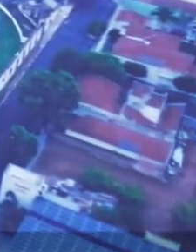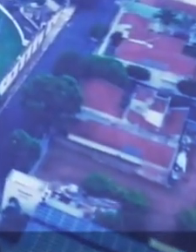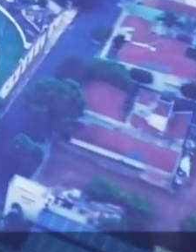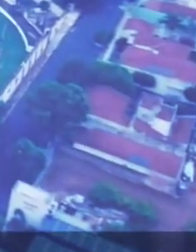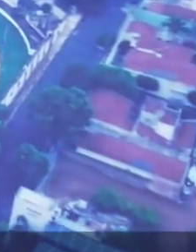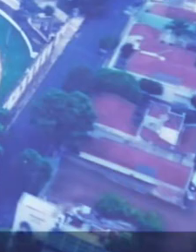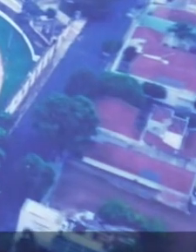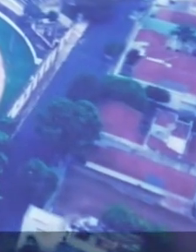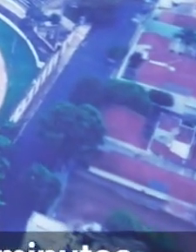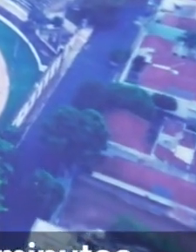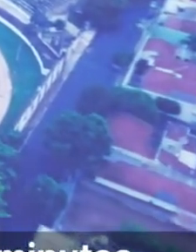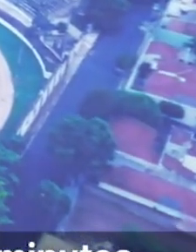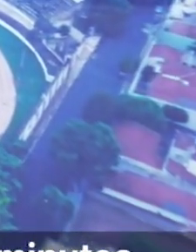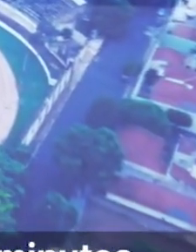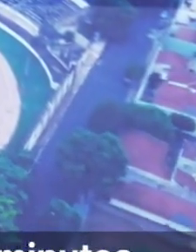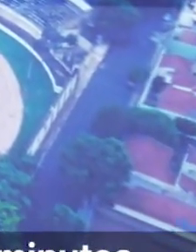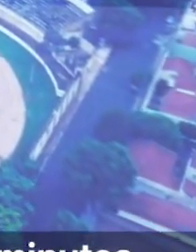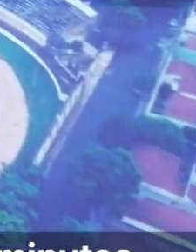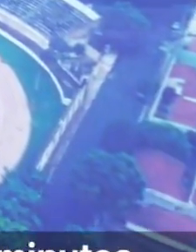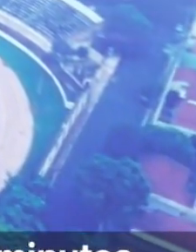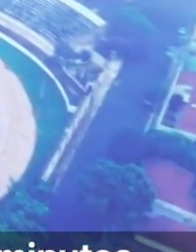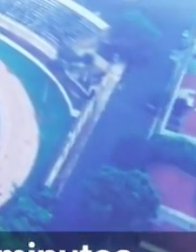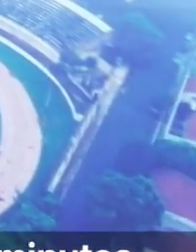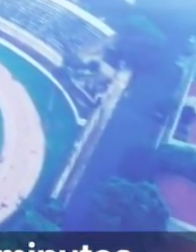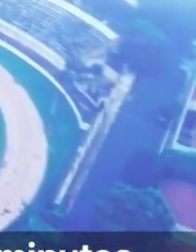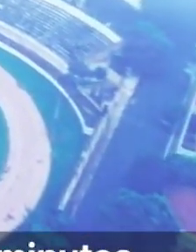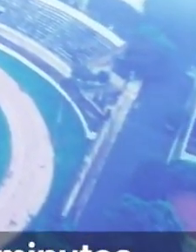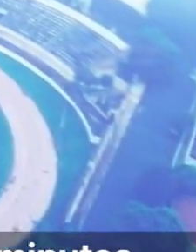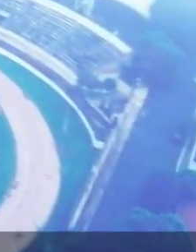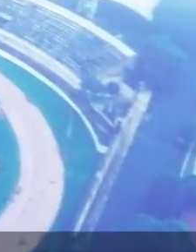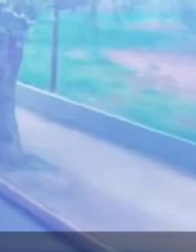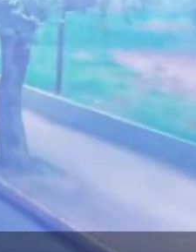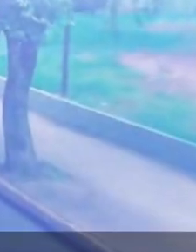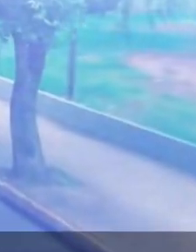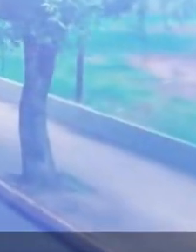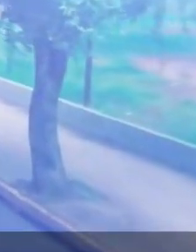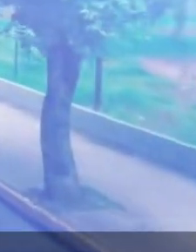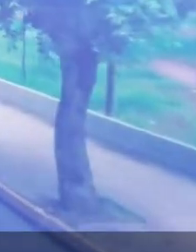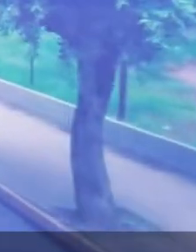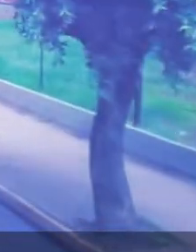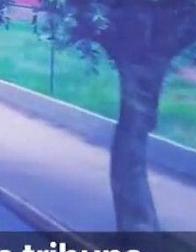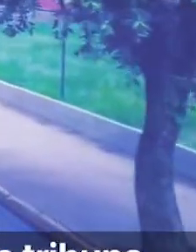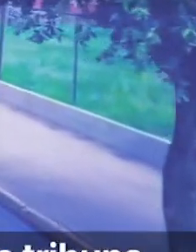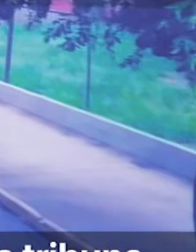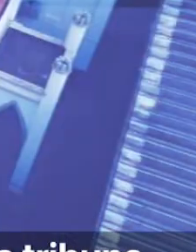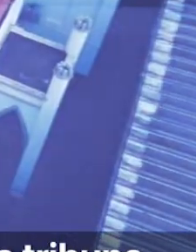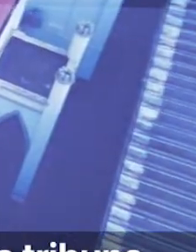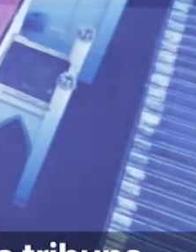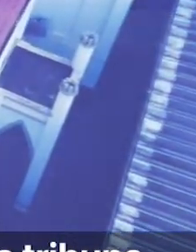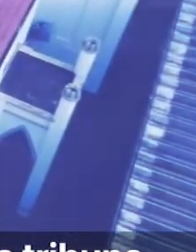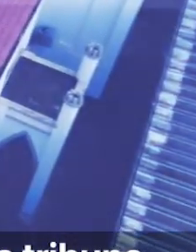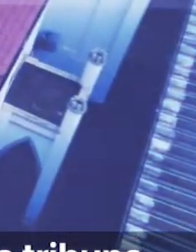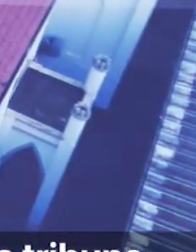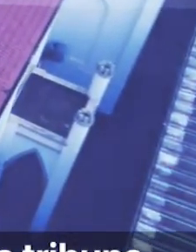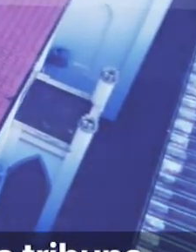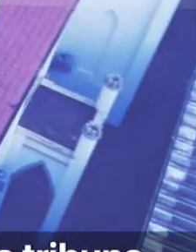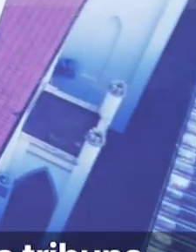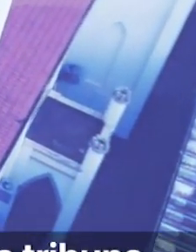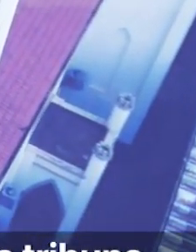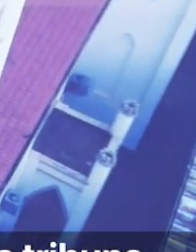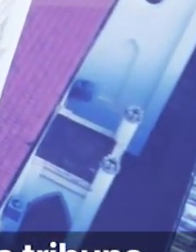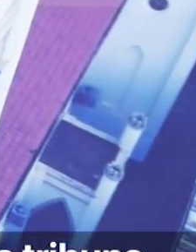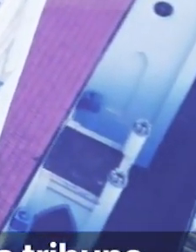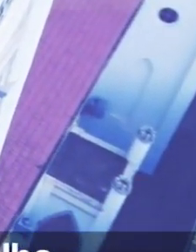Pequeno expediente. O pequeno expediente tem duração de 40 minutos. É a fase da sessão em que os vereadores previamente